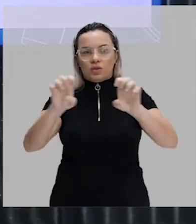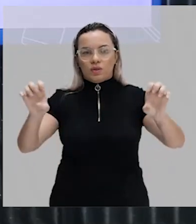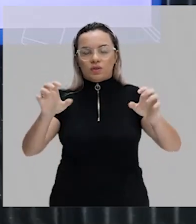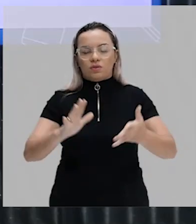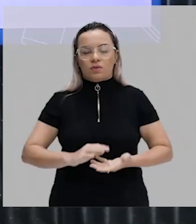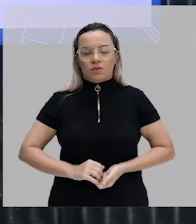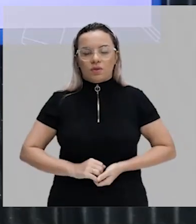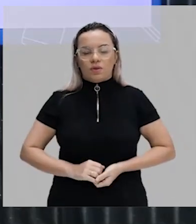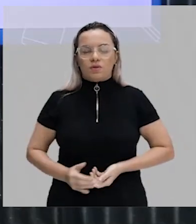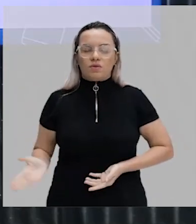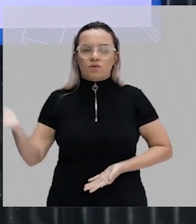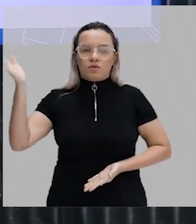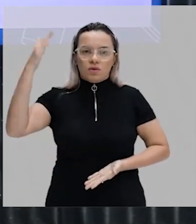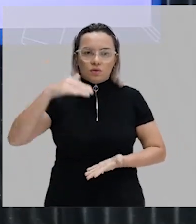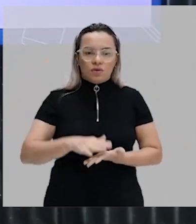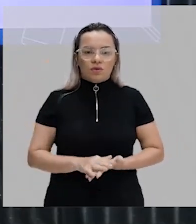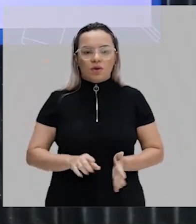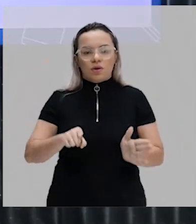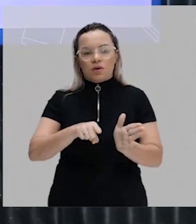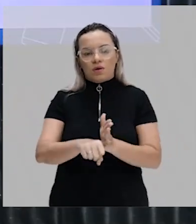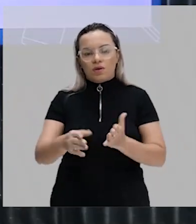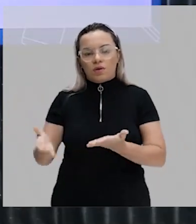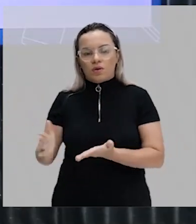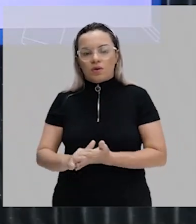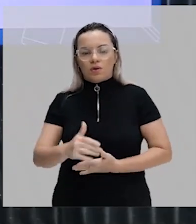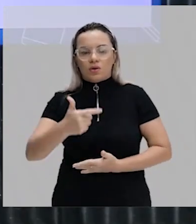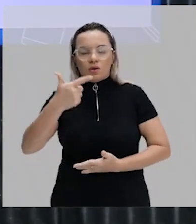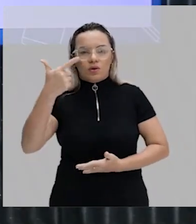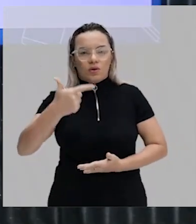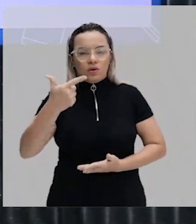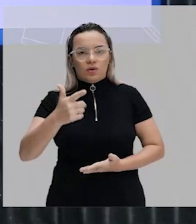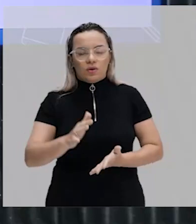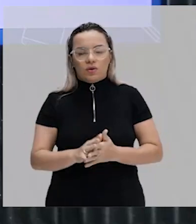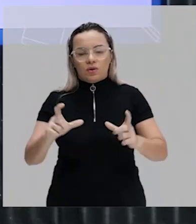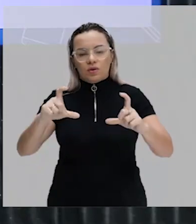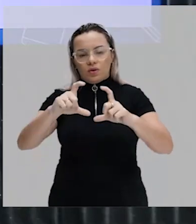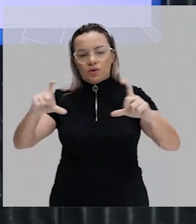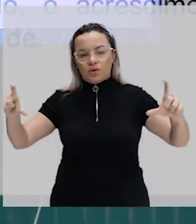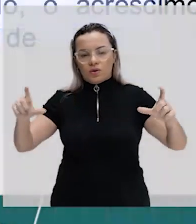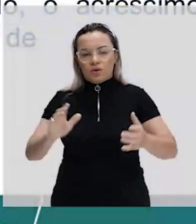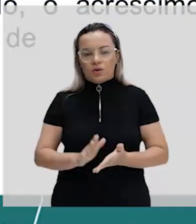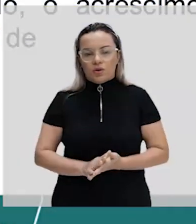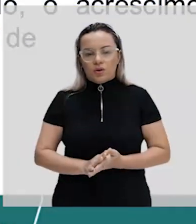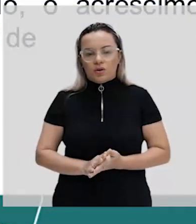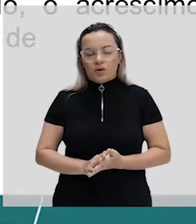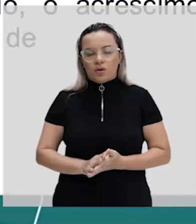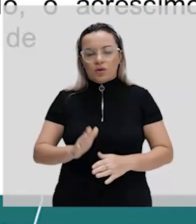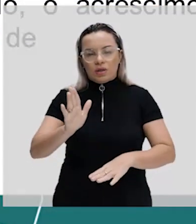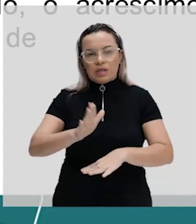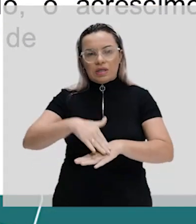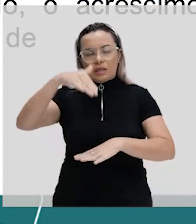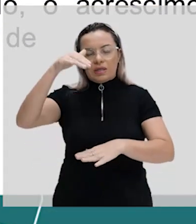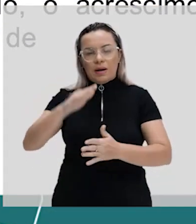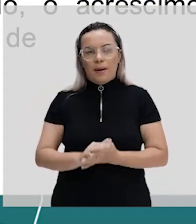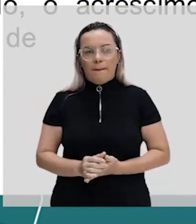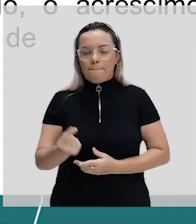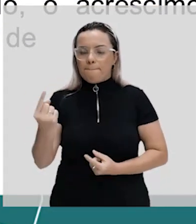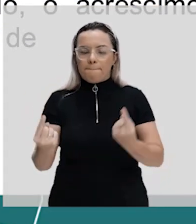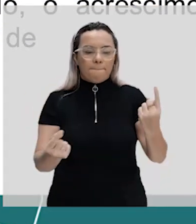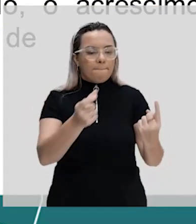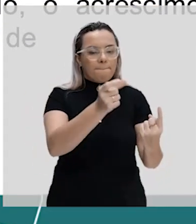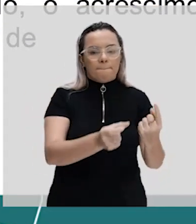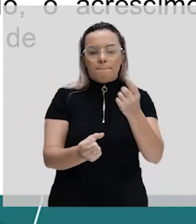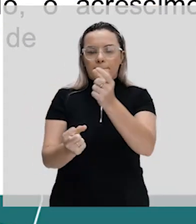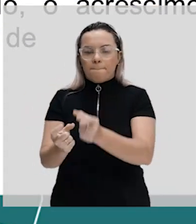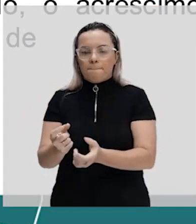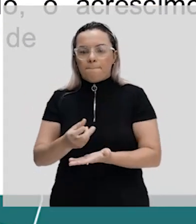Vamos ver mais uma questão. Questão de número 2, o enunciado diz o seguinte: chama-se renda per capita